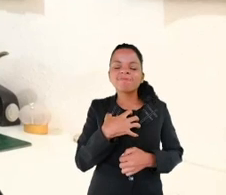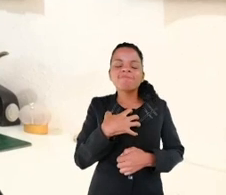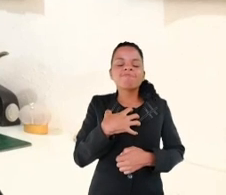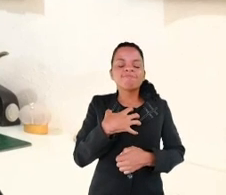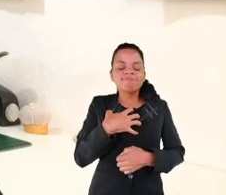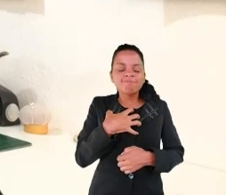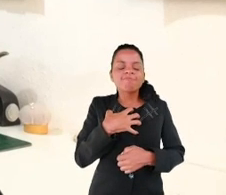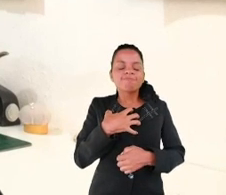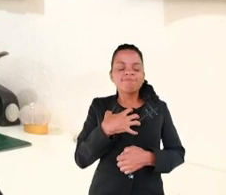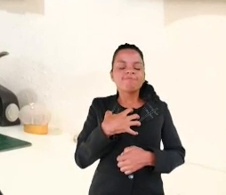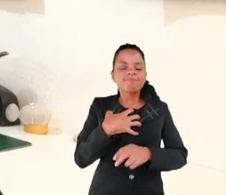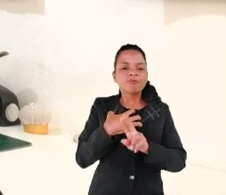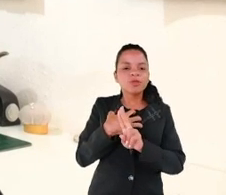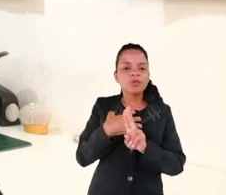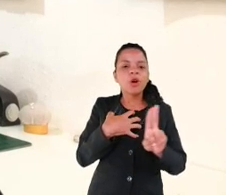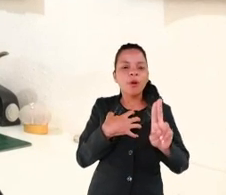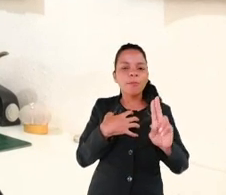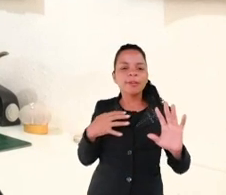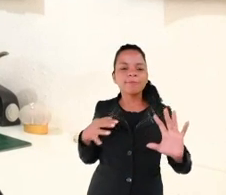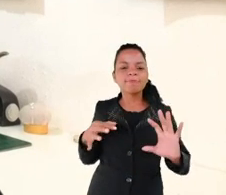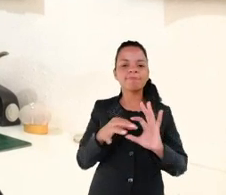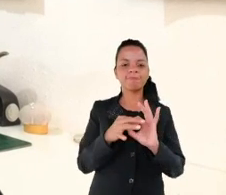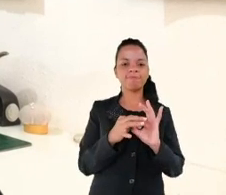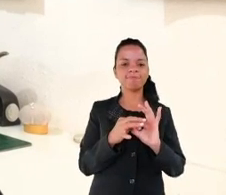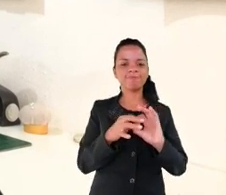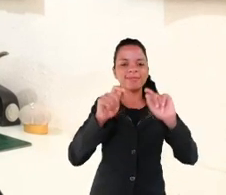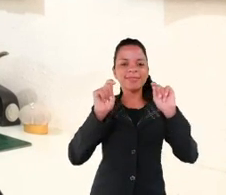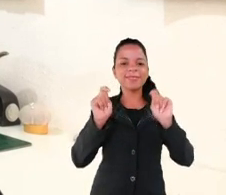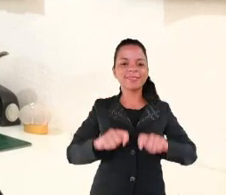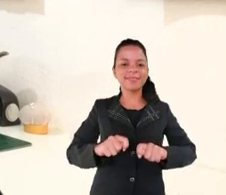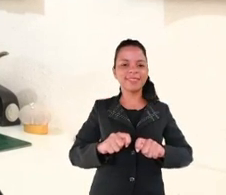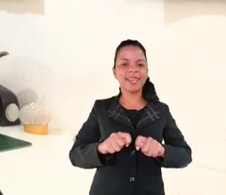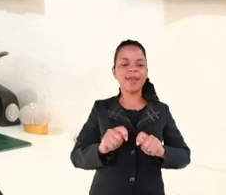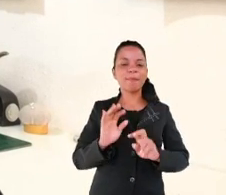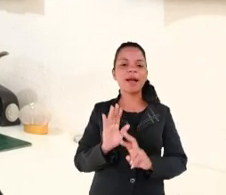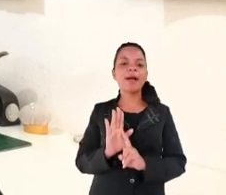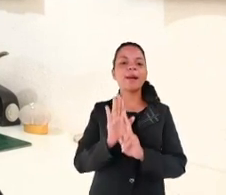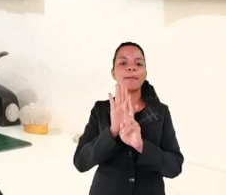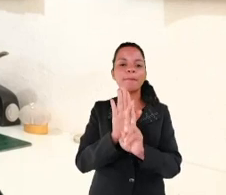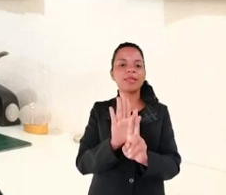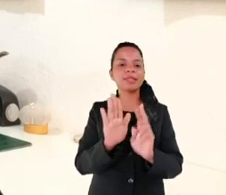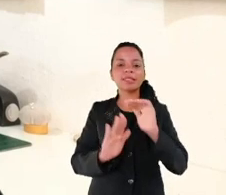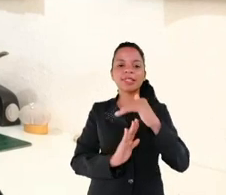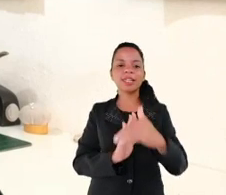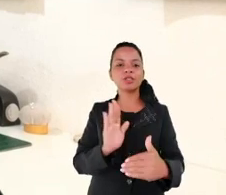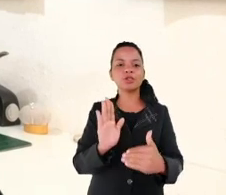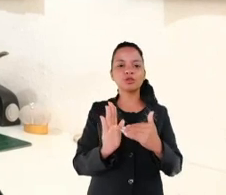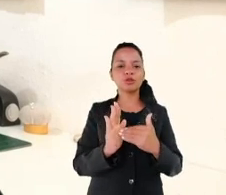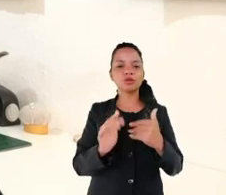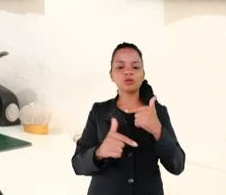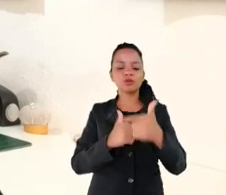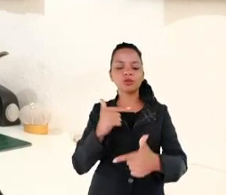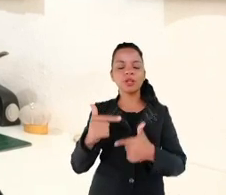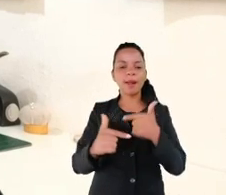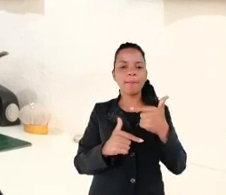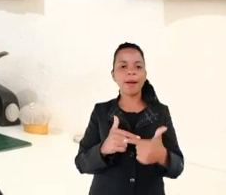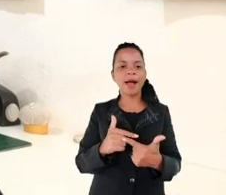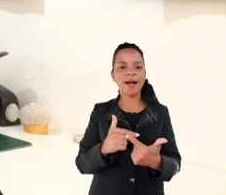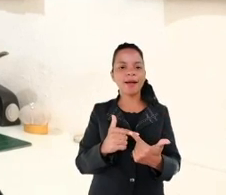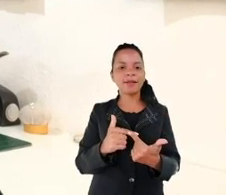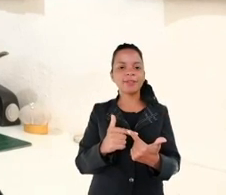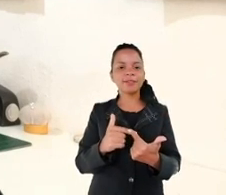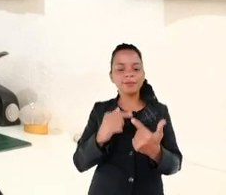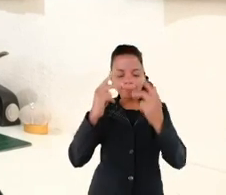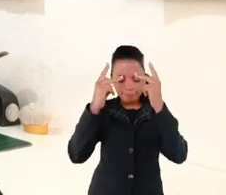próprio nome dela, né? Então, eu achei que se encaixaria muito bem para representar esse lado mais introspectivo